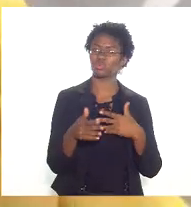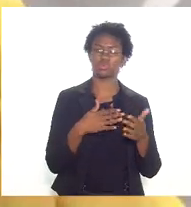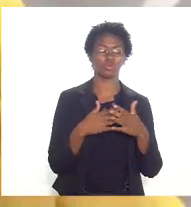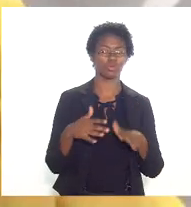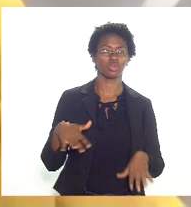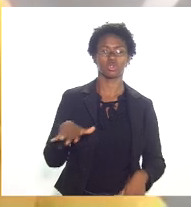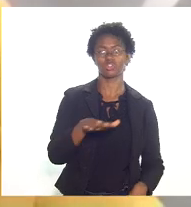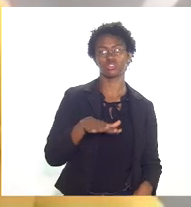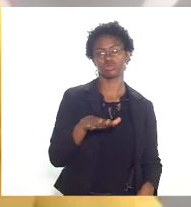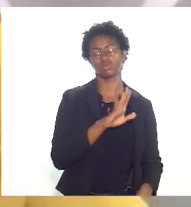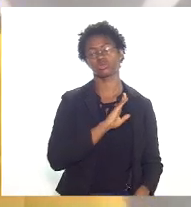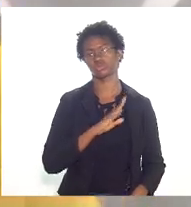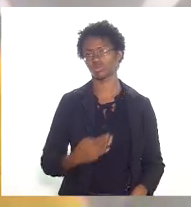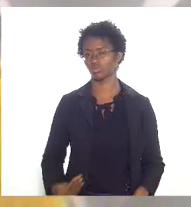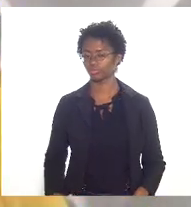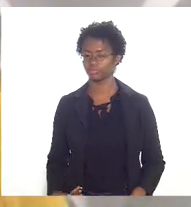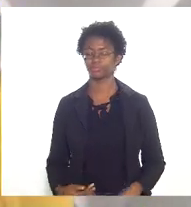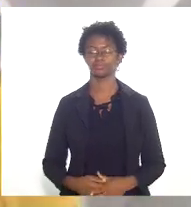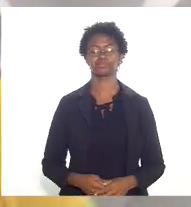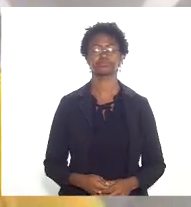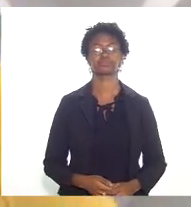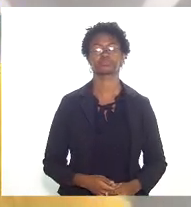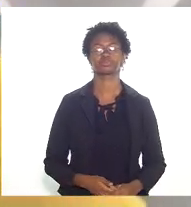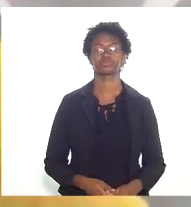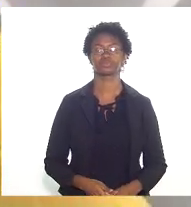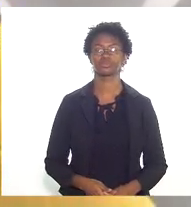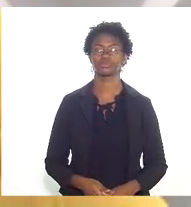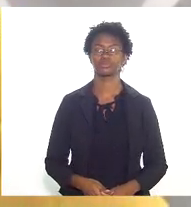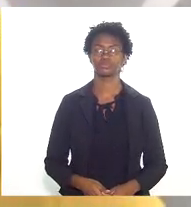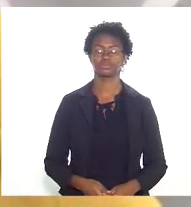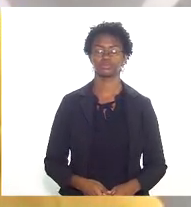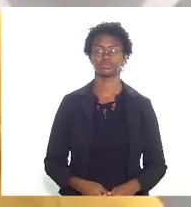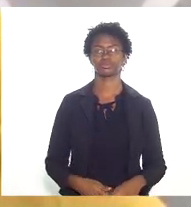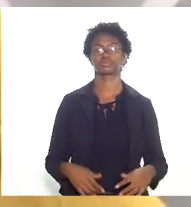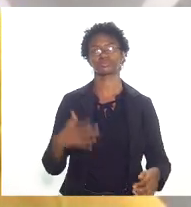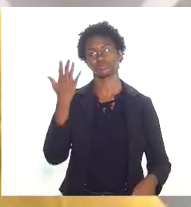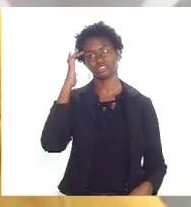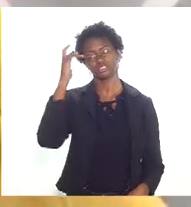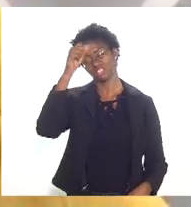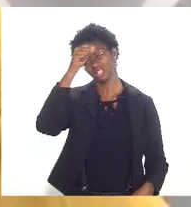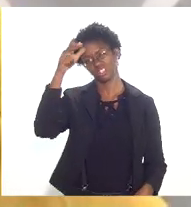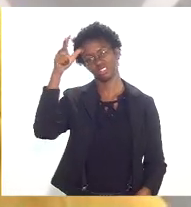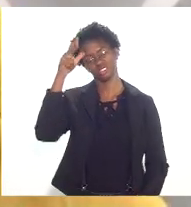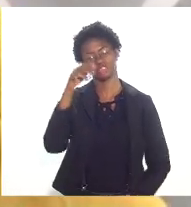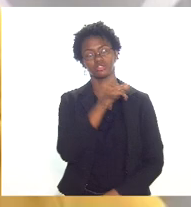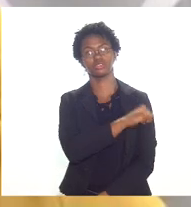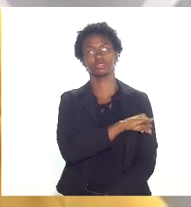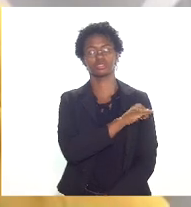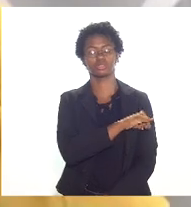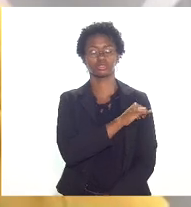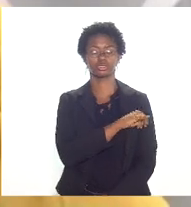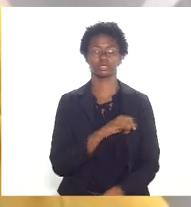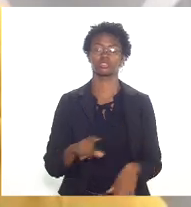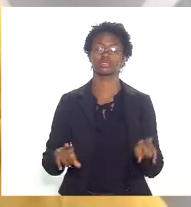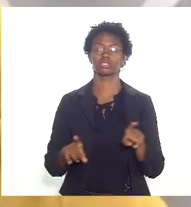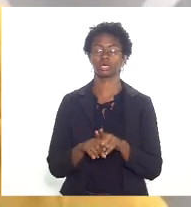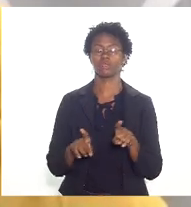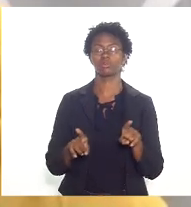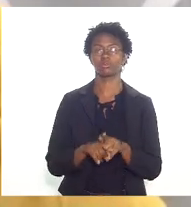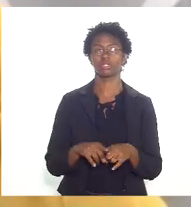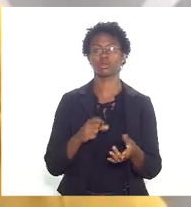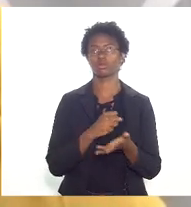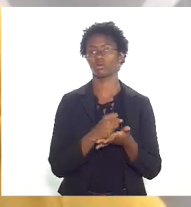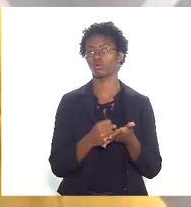outros espaços Rodovia acho também que a Prefeitura do Rio de Janeiro esse particular ao